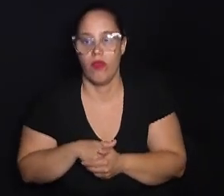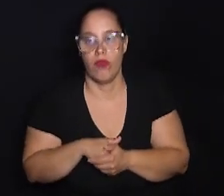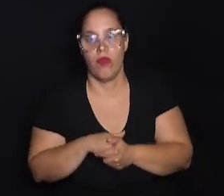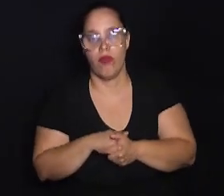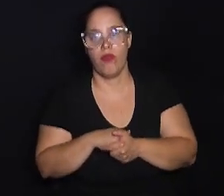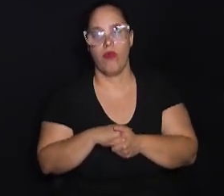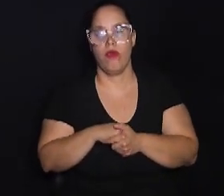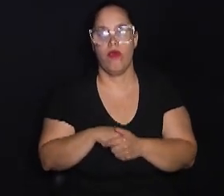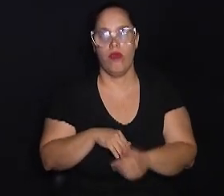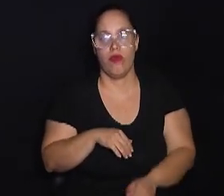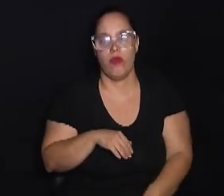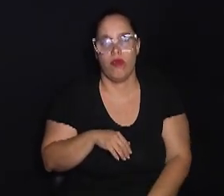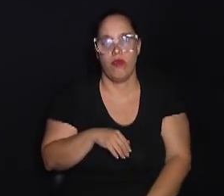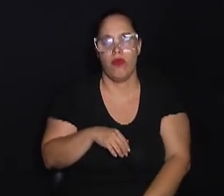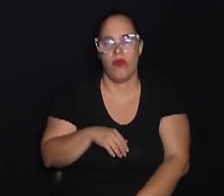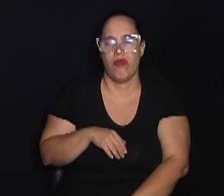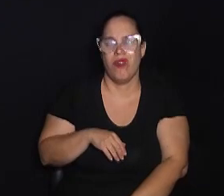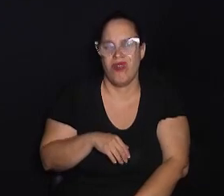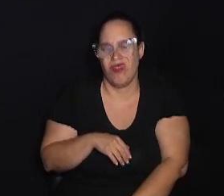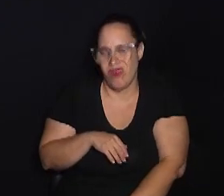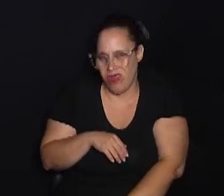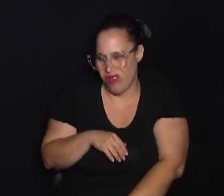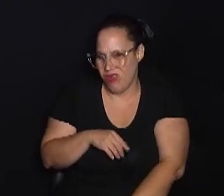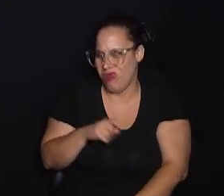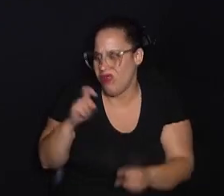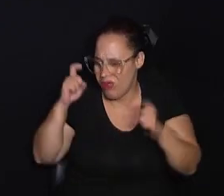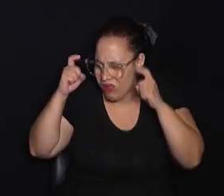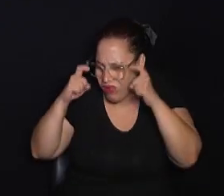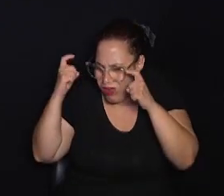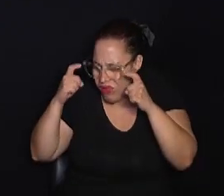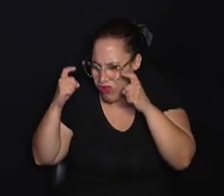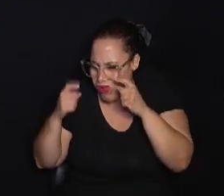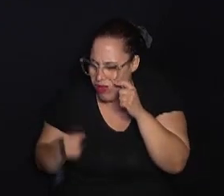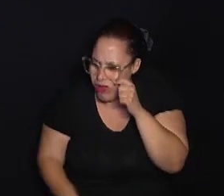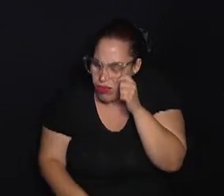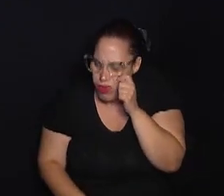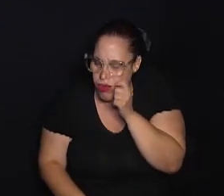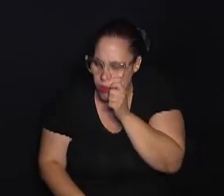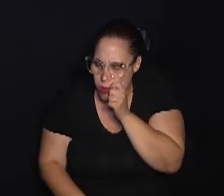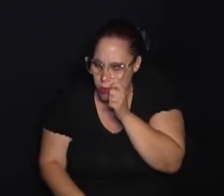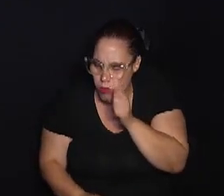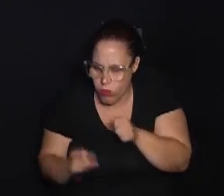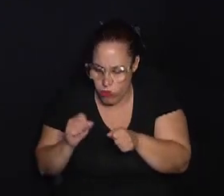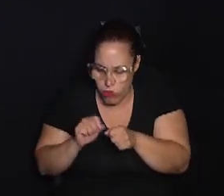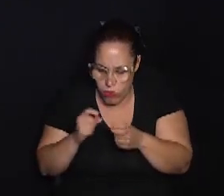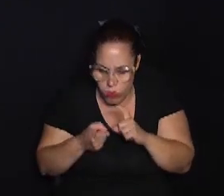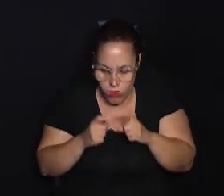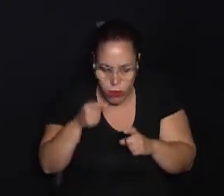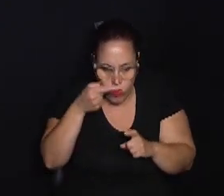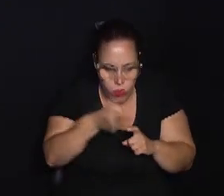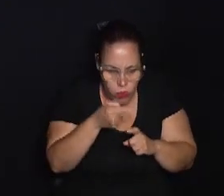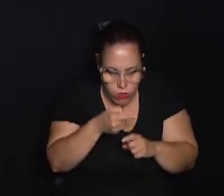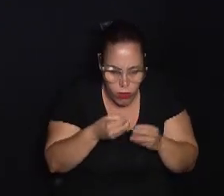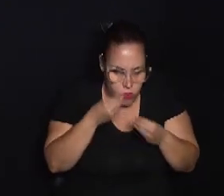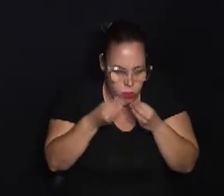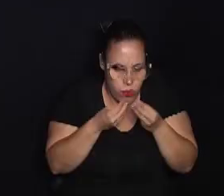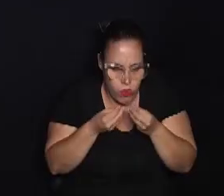pensava-se, né, tinha-se um pouco a preocupação de que fazendo uma reunião como essa poderia